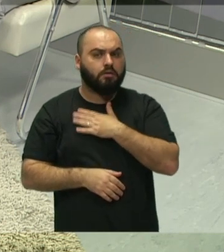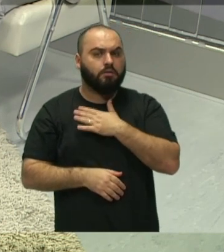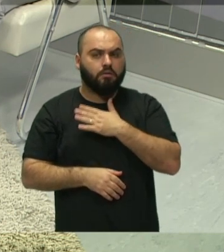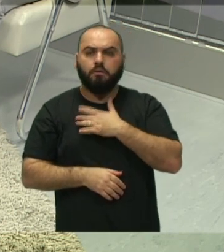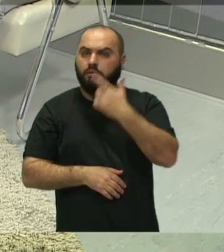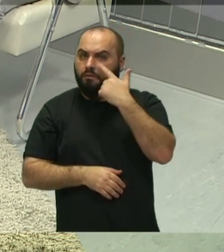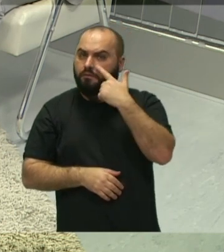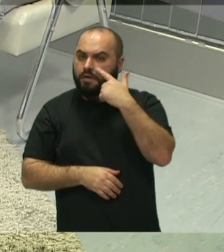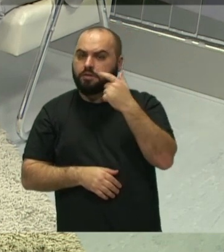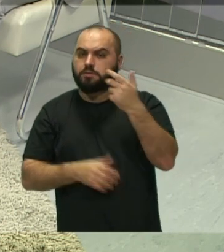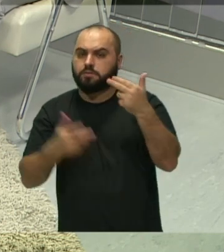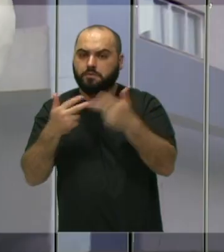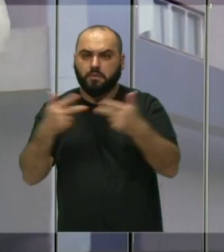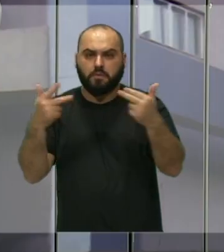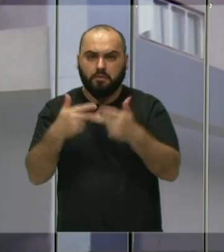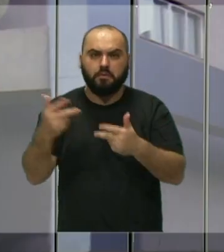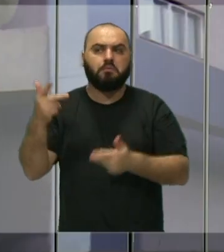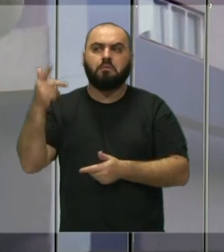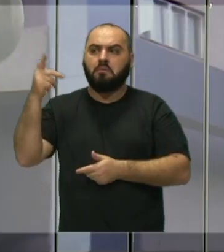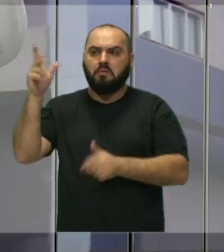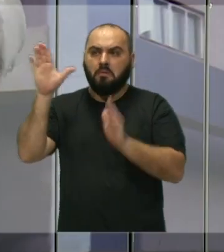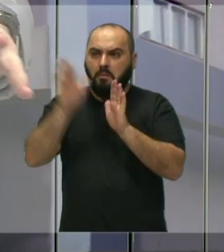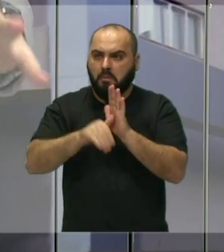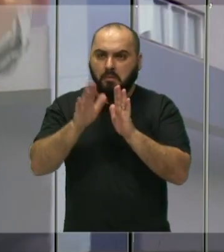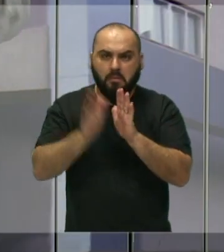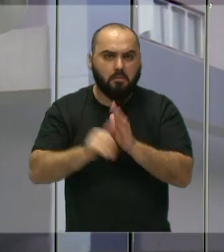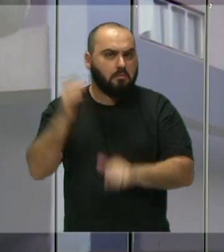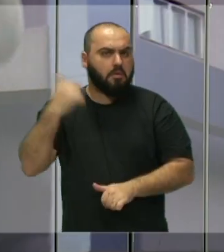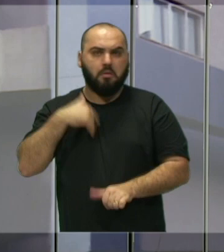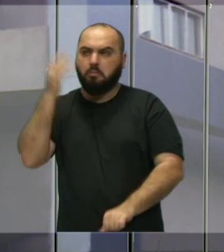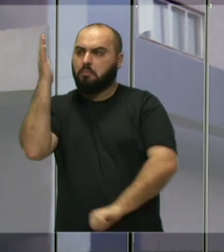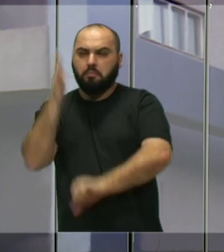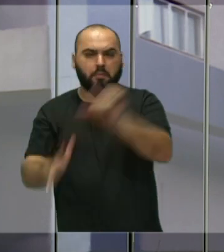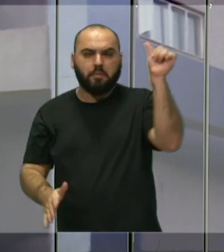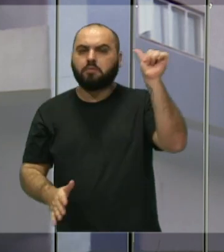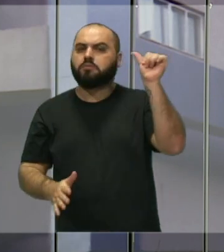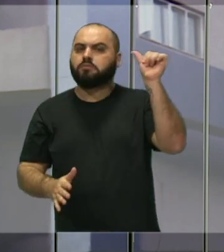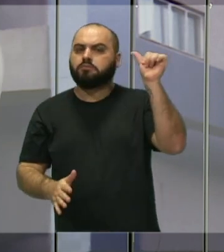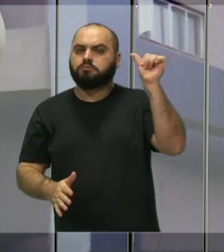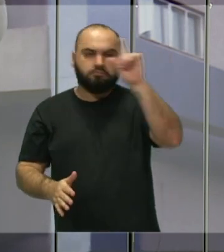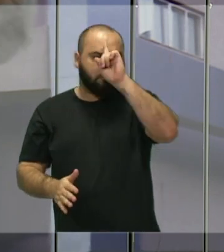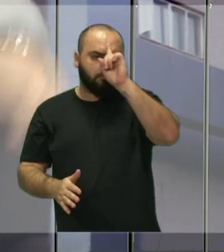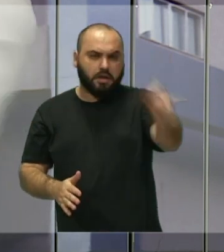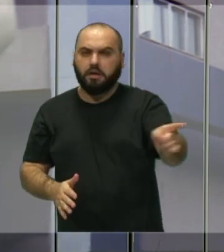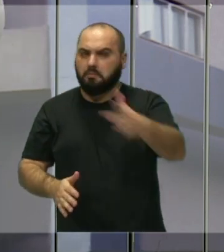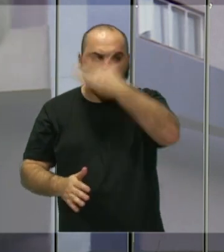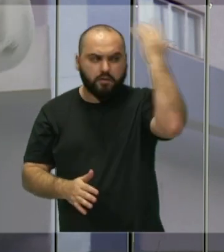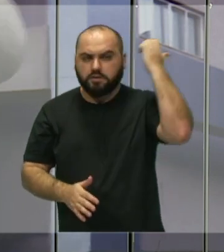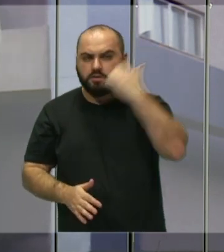vejo situação de bandalheira, eu sou o primeiro cara a defender que um